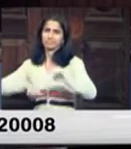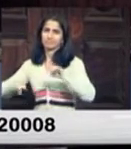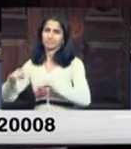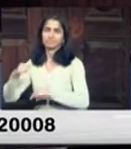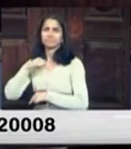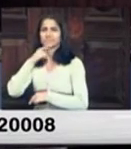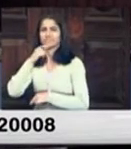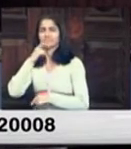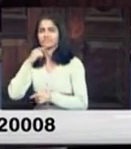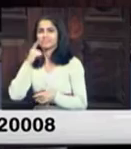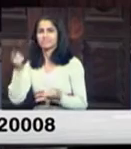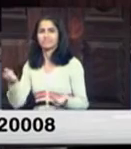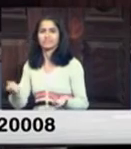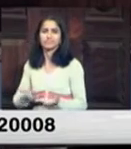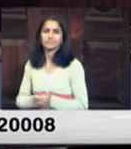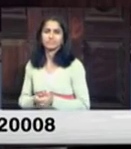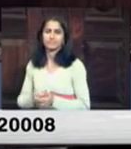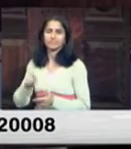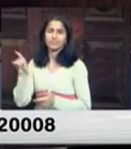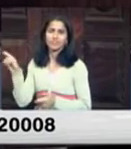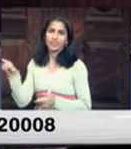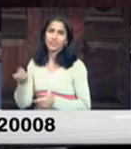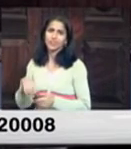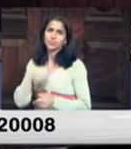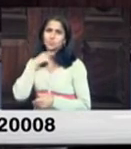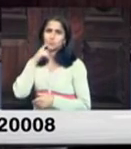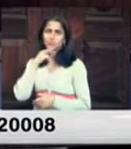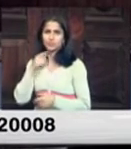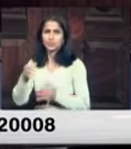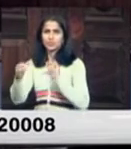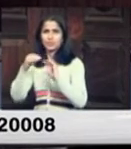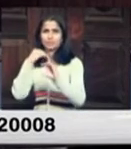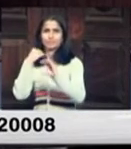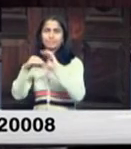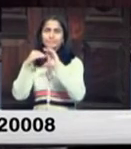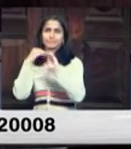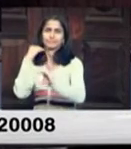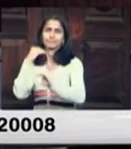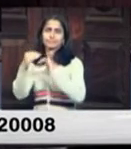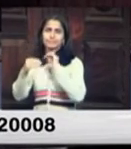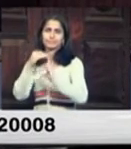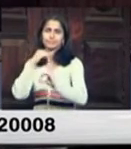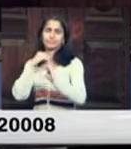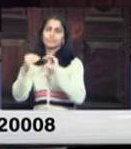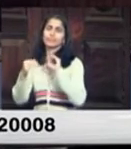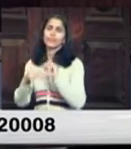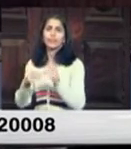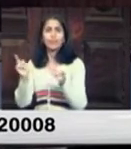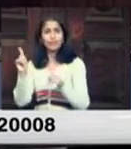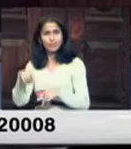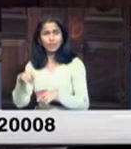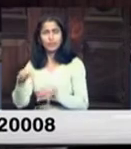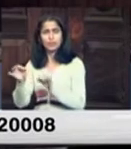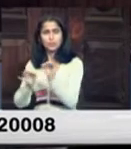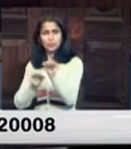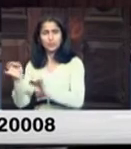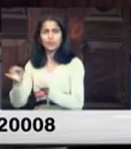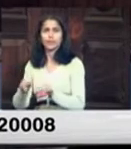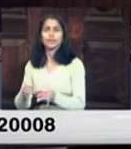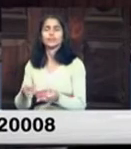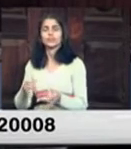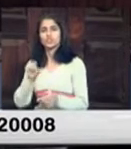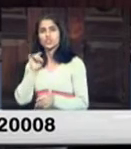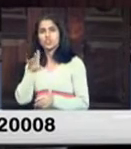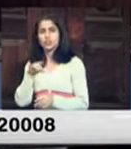essa incrível incapacidade de dialogar. Que é disso que se trata. O planejamento não